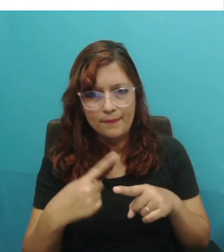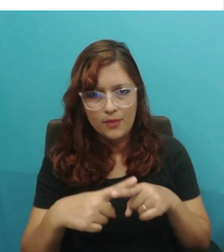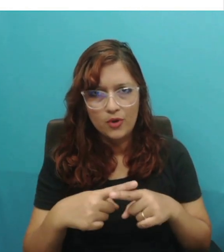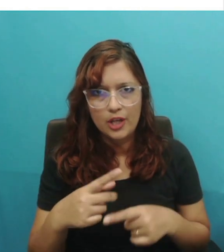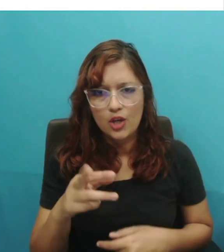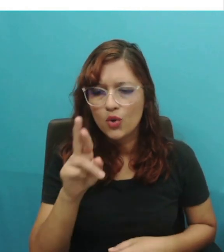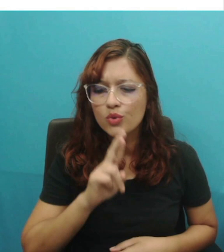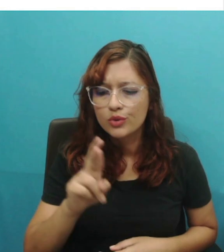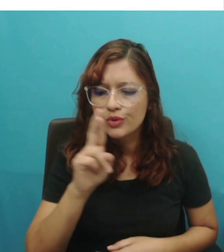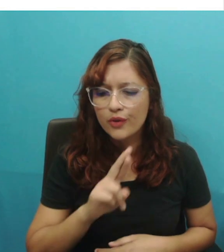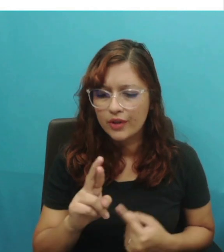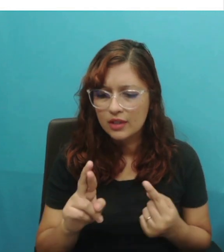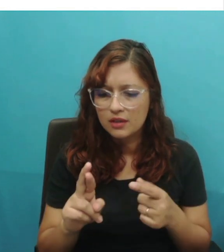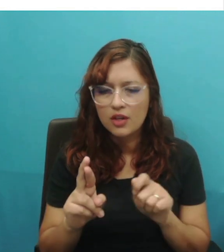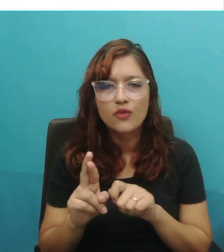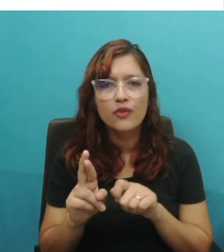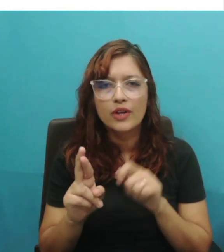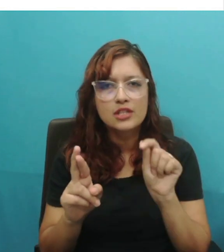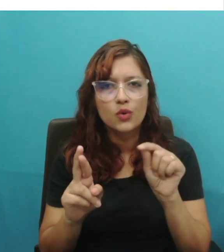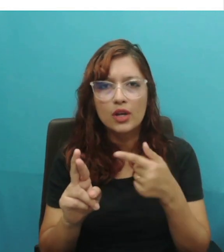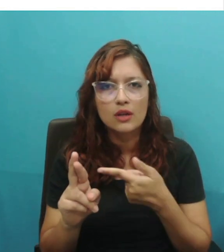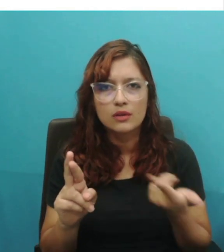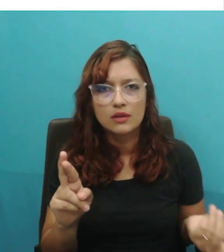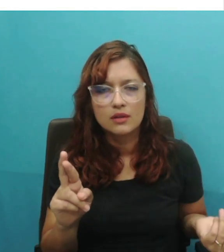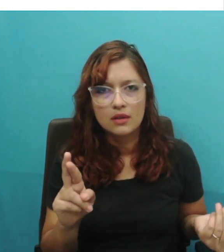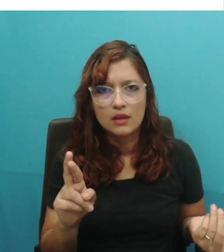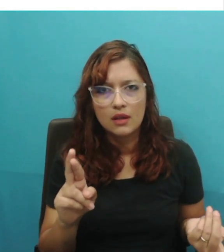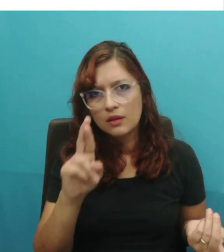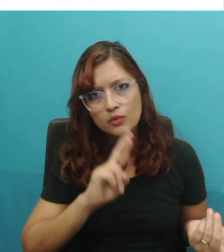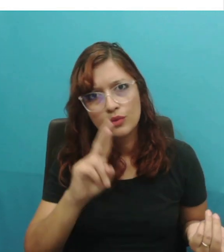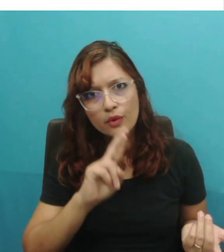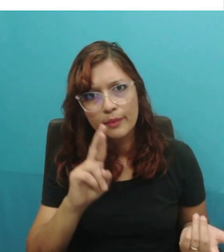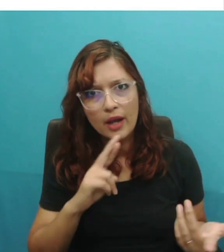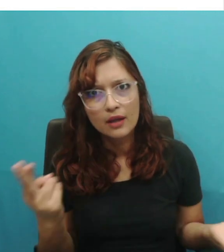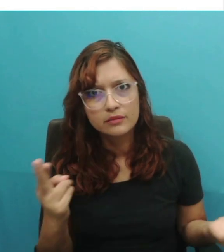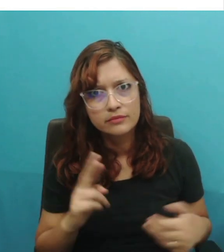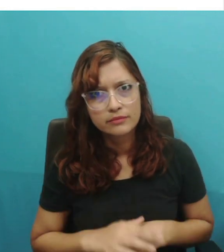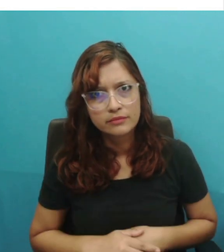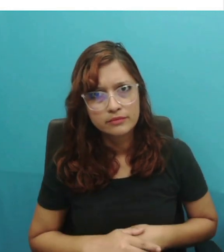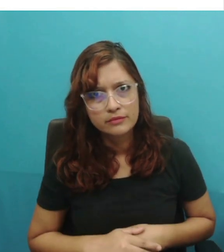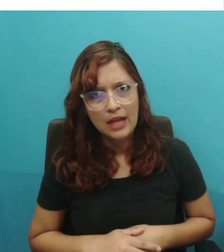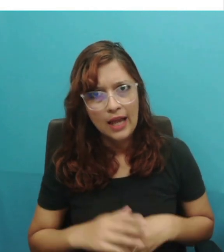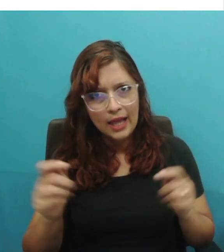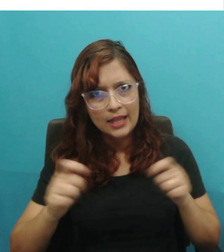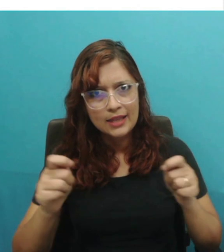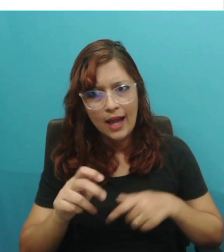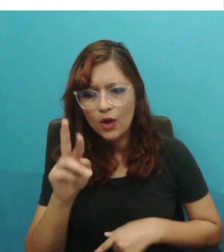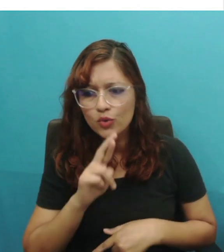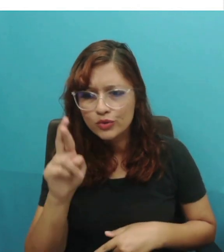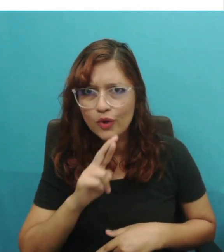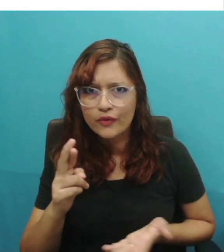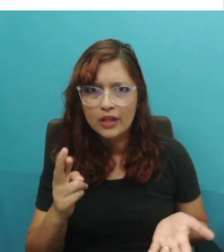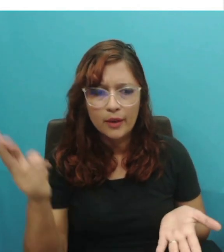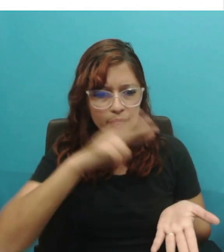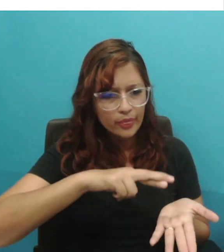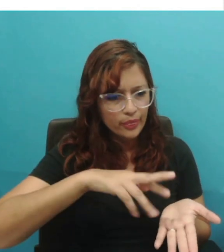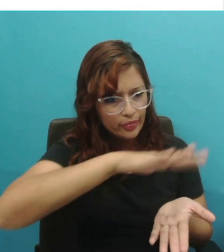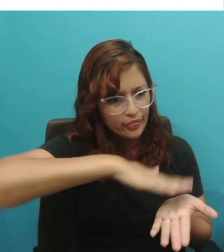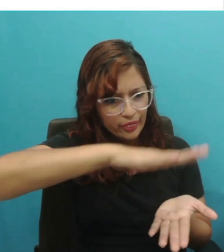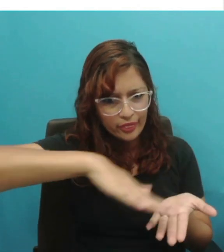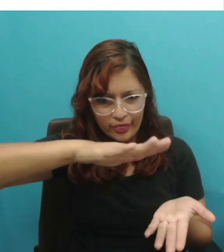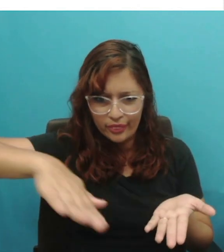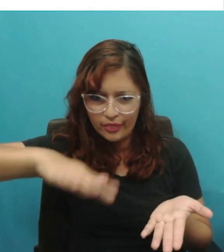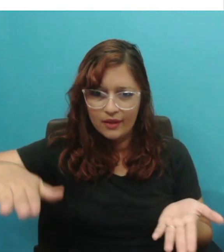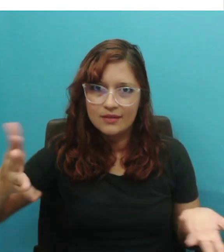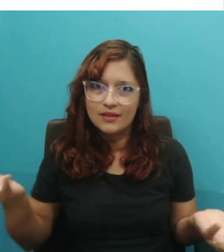Já dá para entender. Não, porque você vai fazer o que com o sorvete? Só tomar. Eu